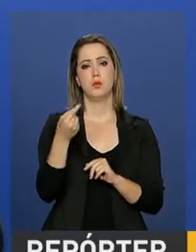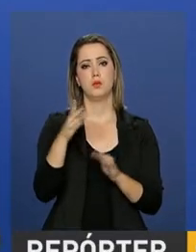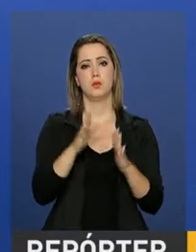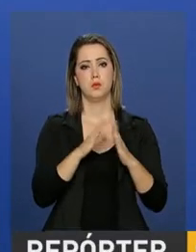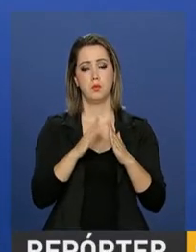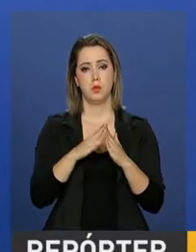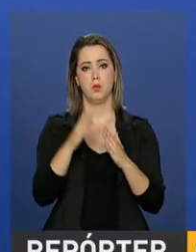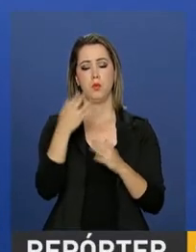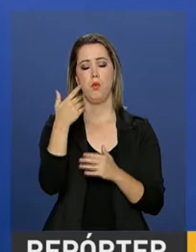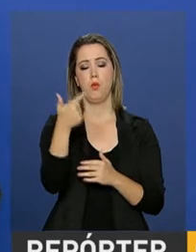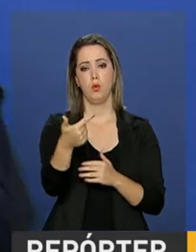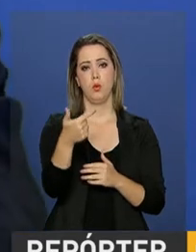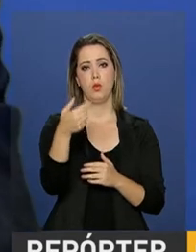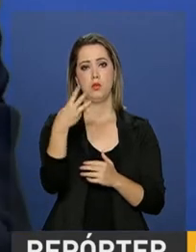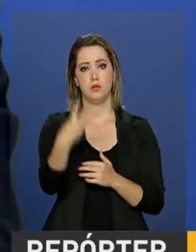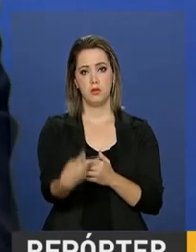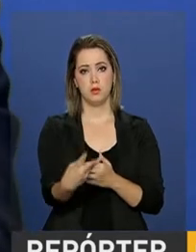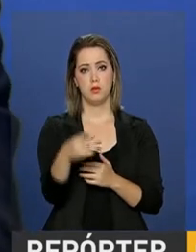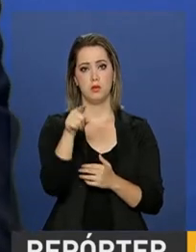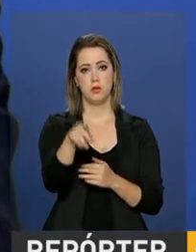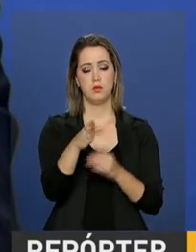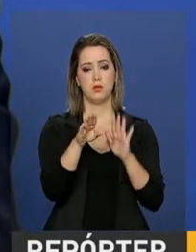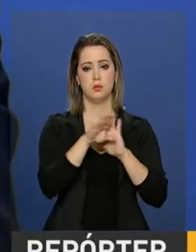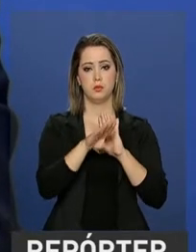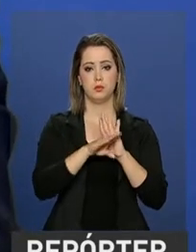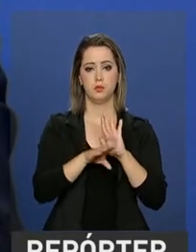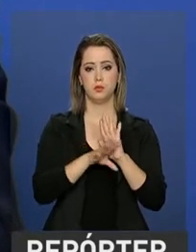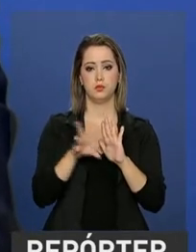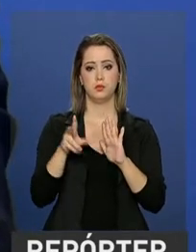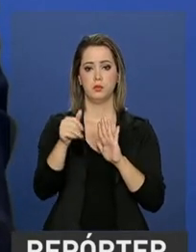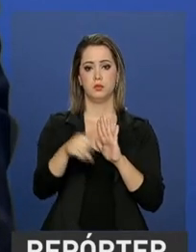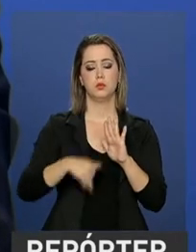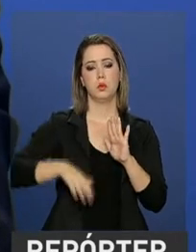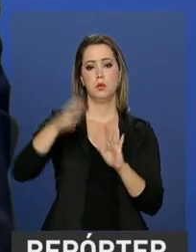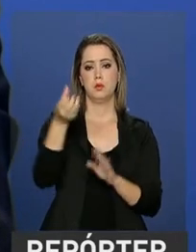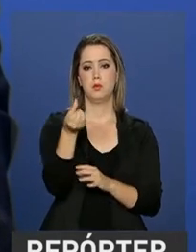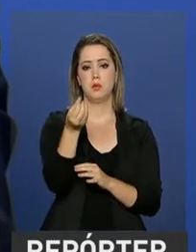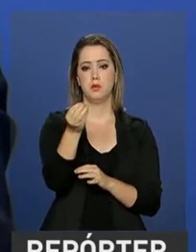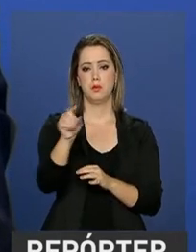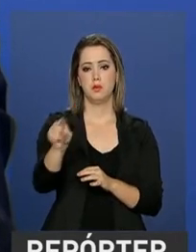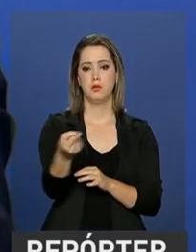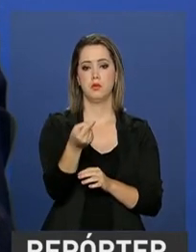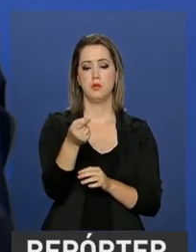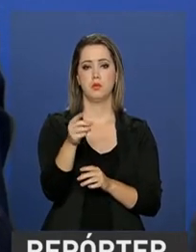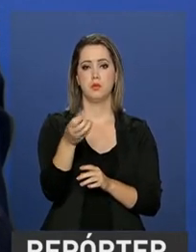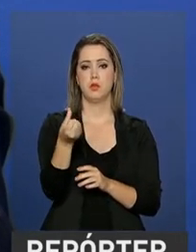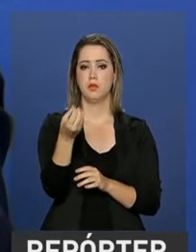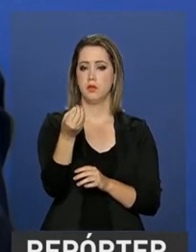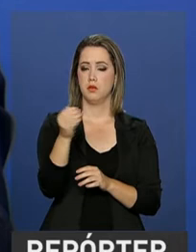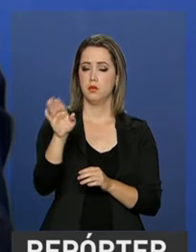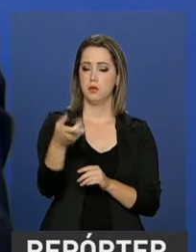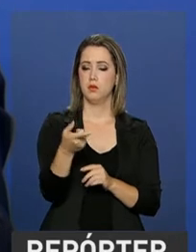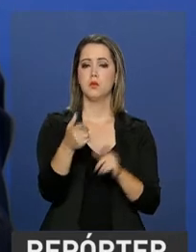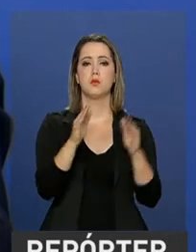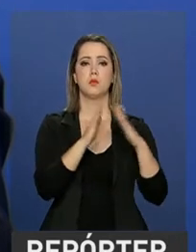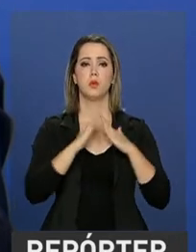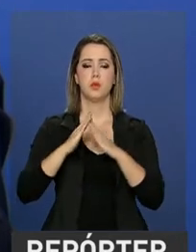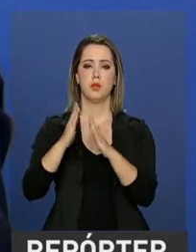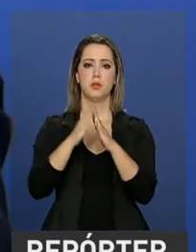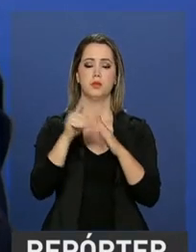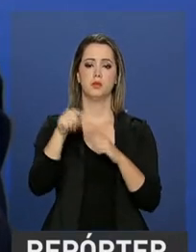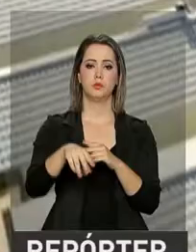2 e 3 do programa totalizando mais de 600 mil a unidade é a 600 mil unidades ao longo desse ano